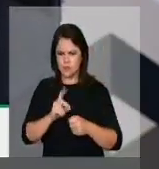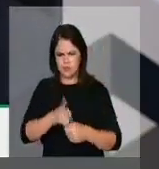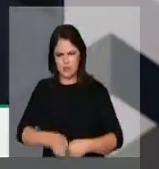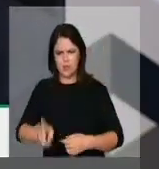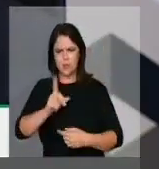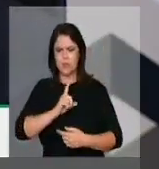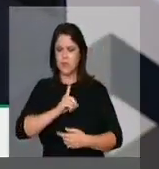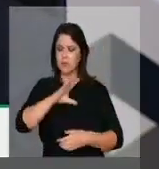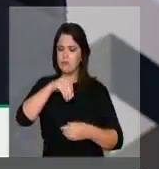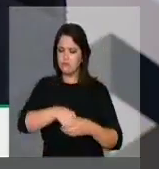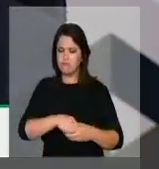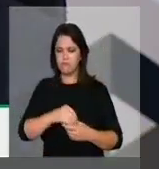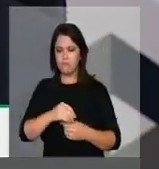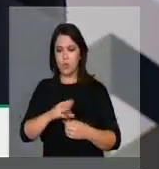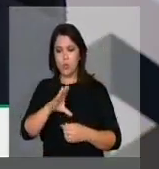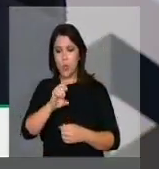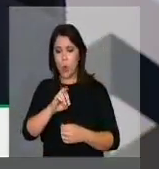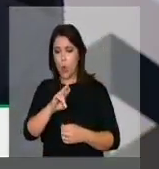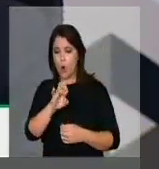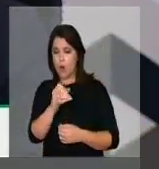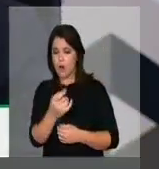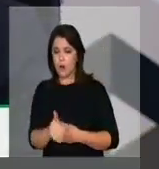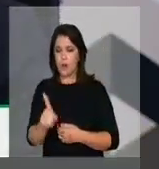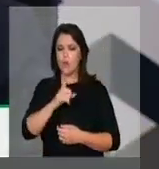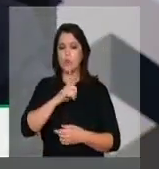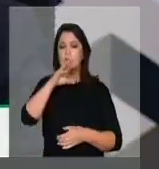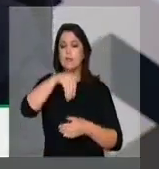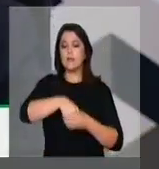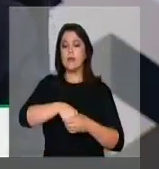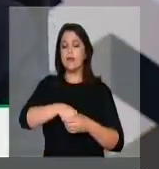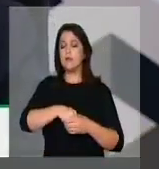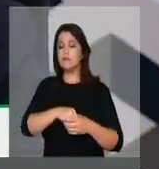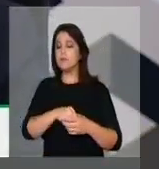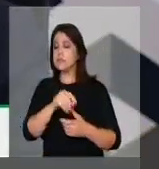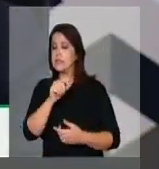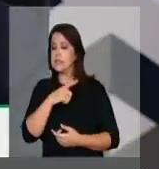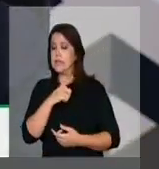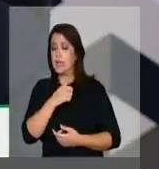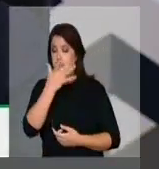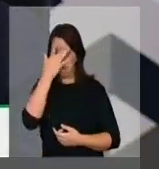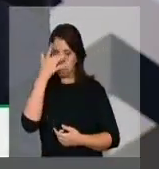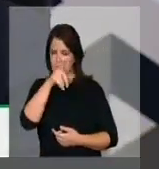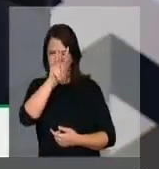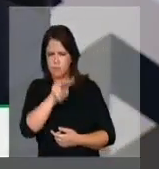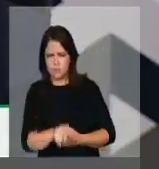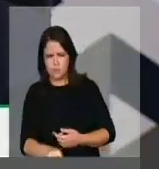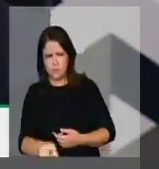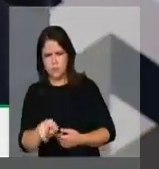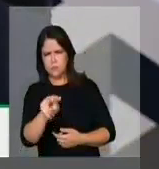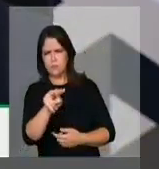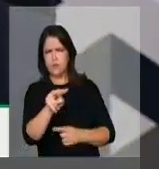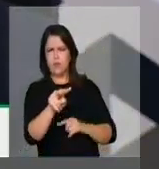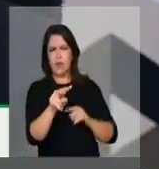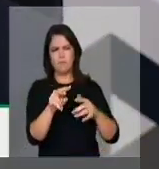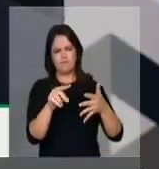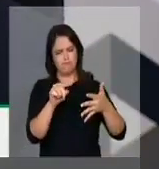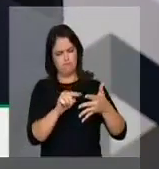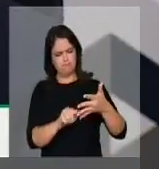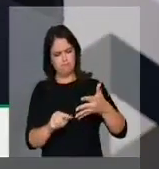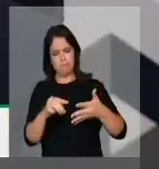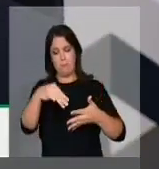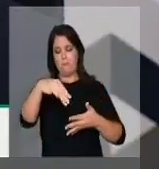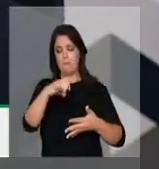sempre governativo, que é capitaneado por um CEO, ou seja, alguém que põe as metas,